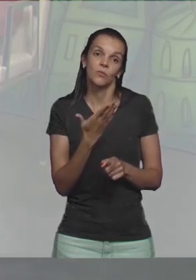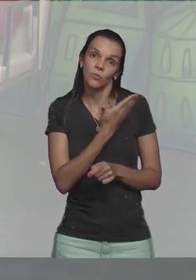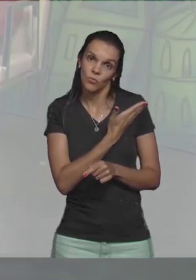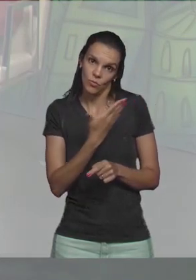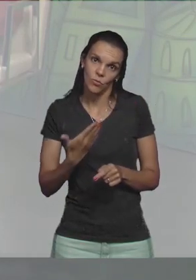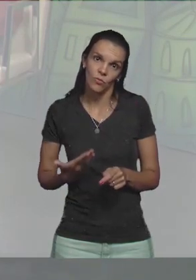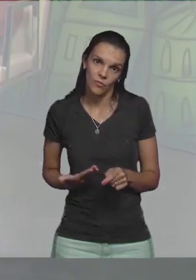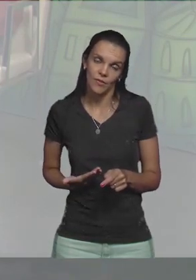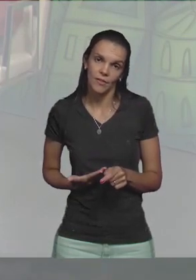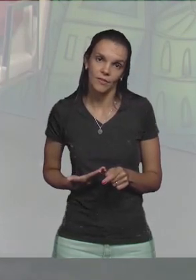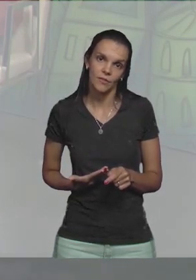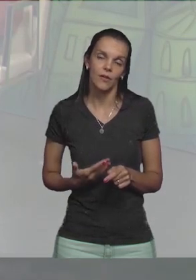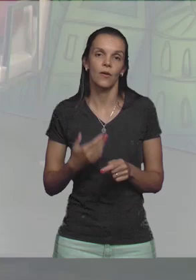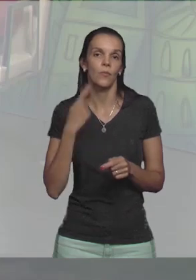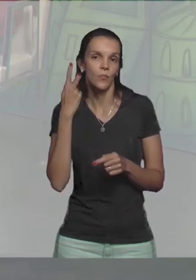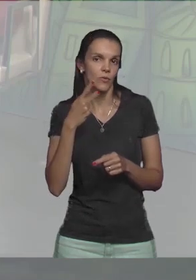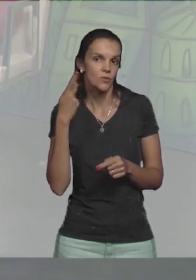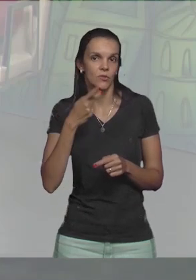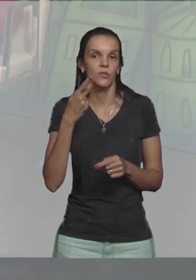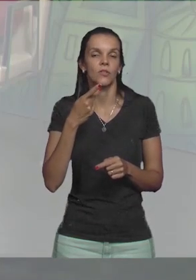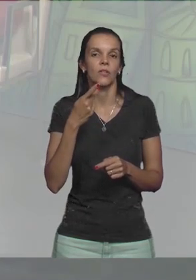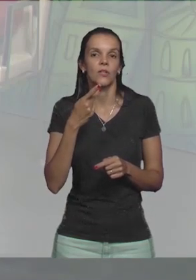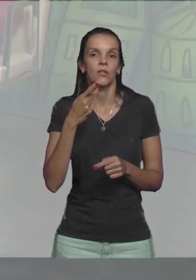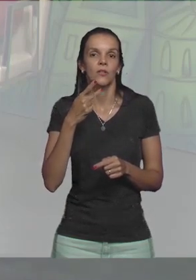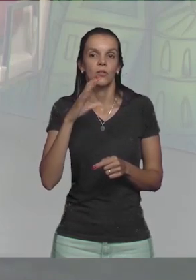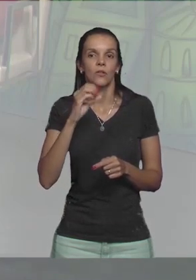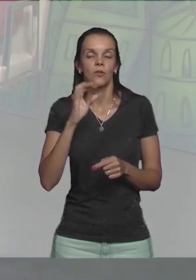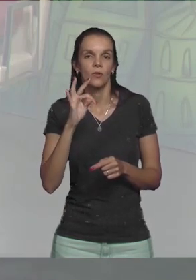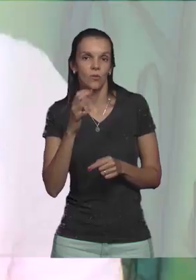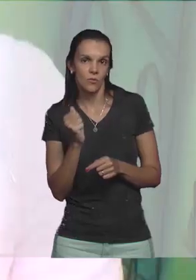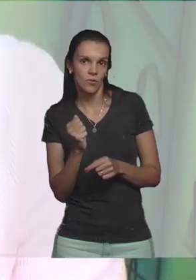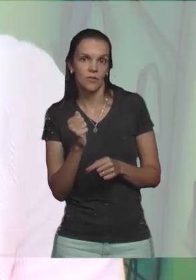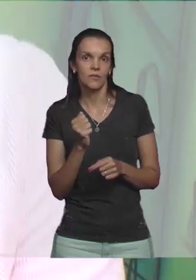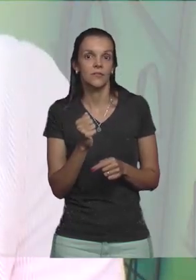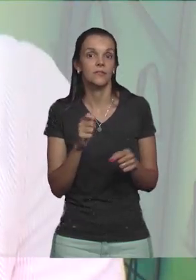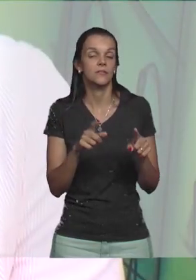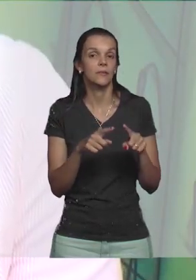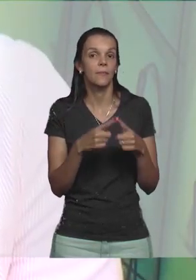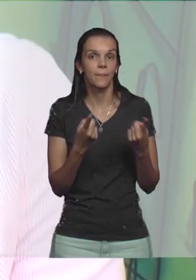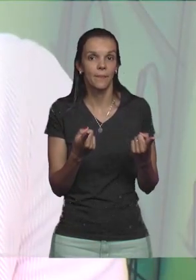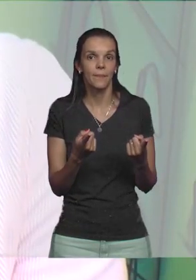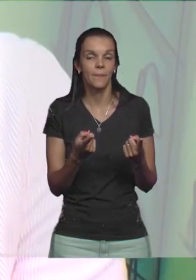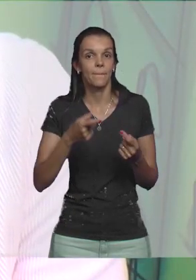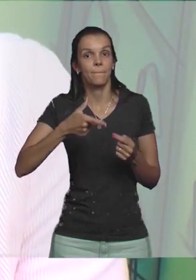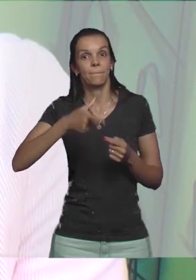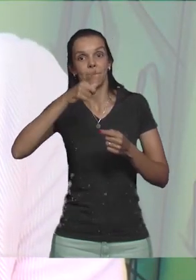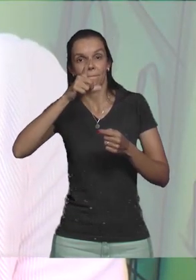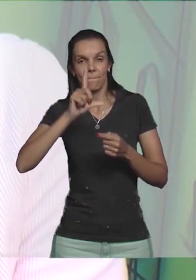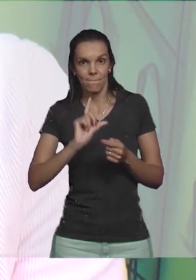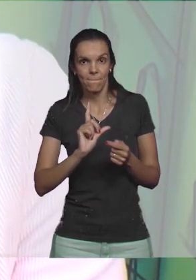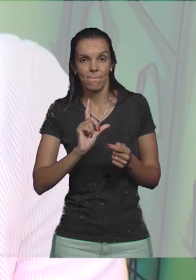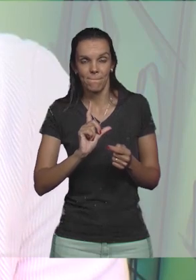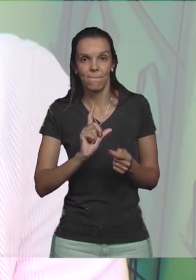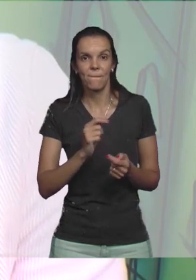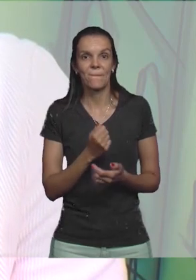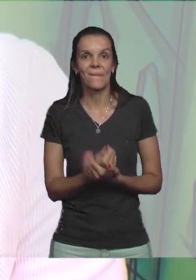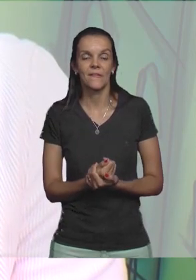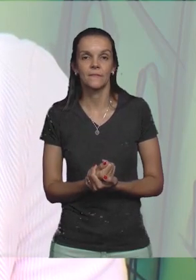né? Se fala muito disso, a política de cotas foi implementada no governo e tal, mas a gente esquece que antes